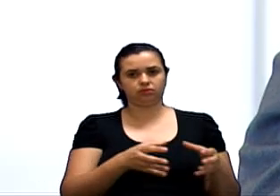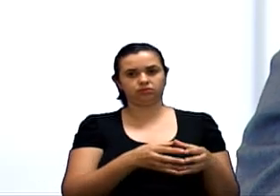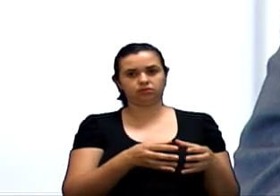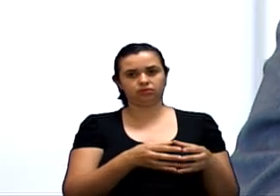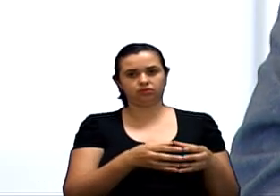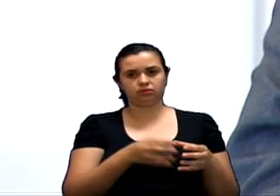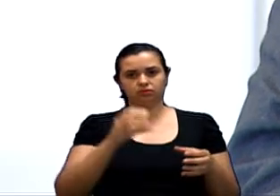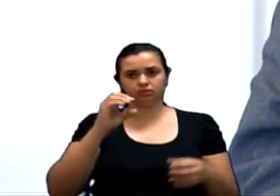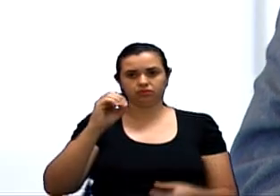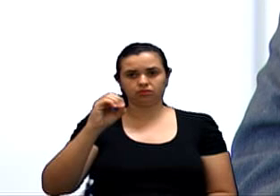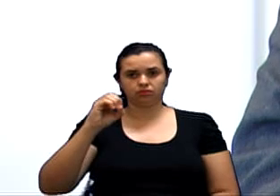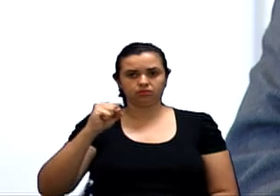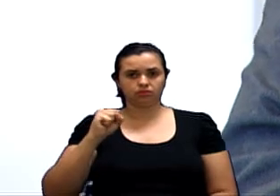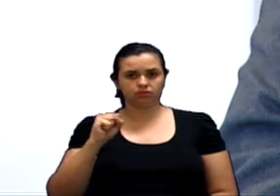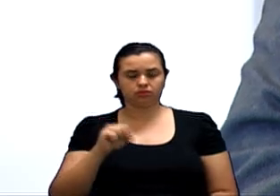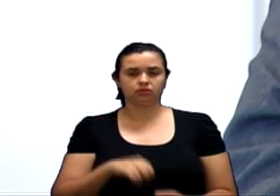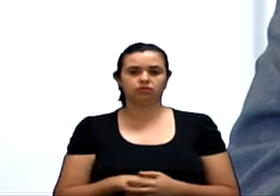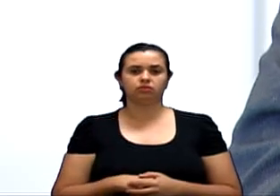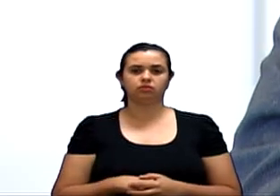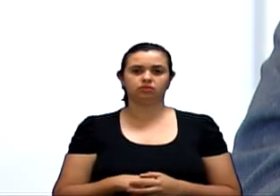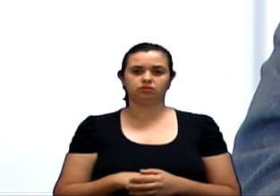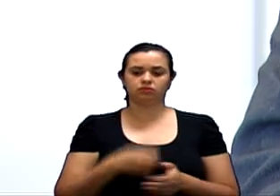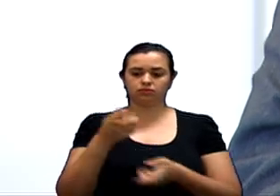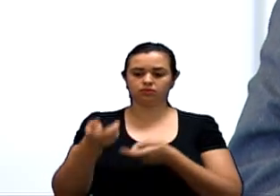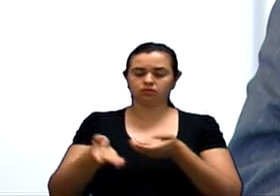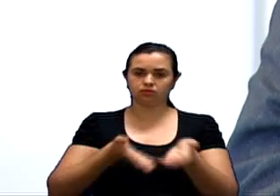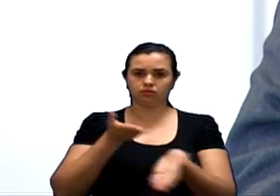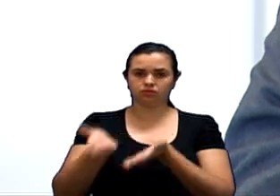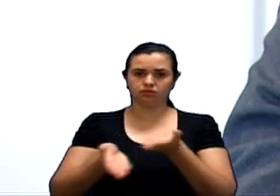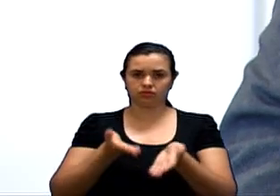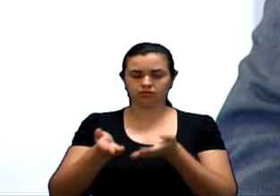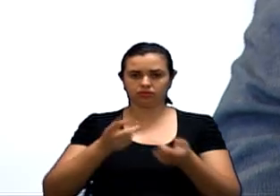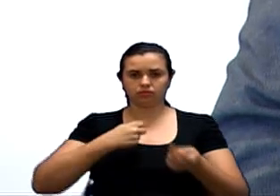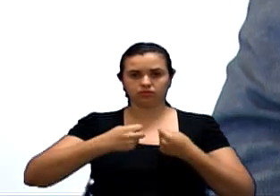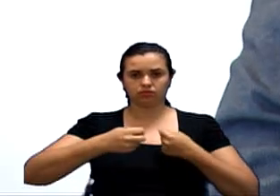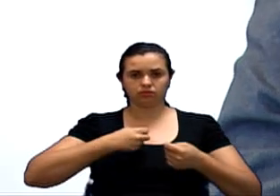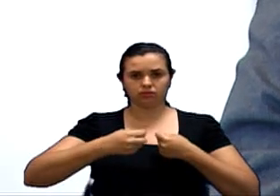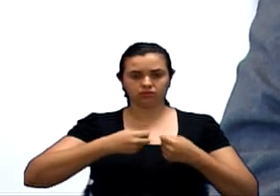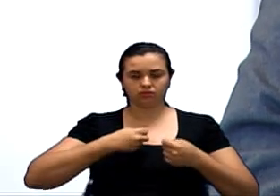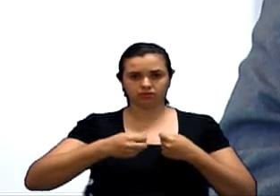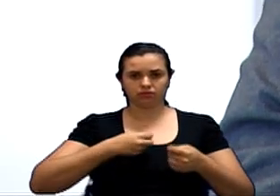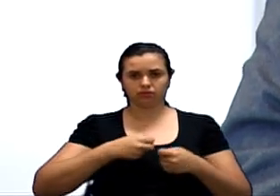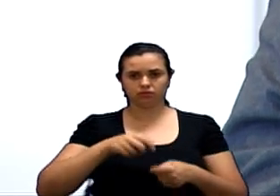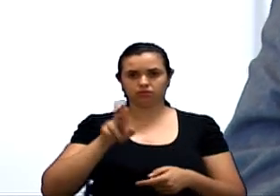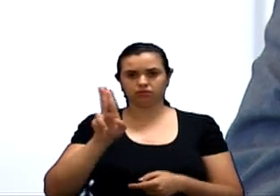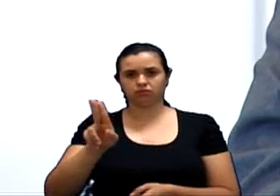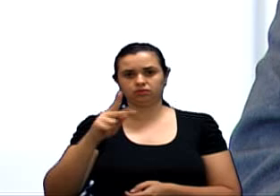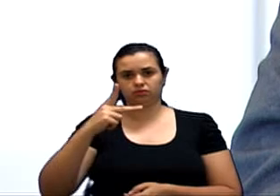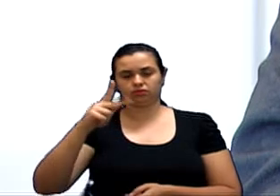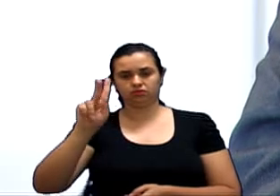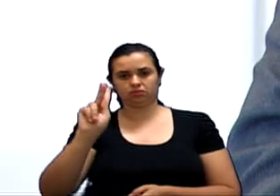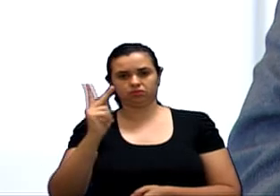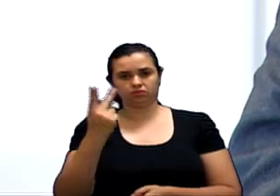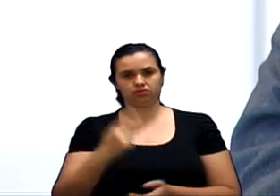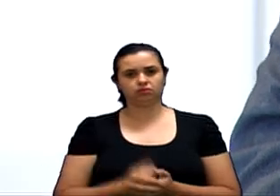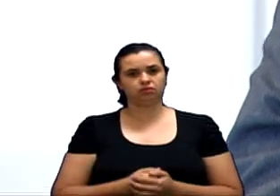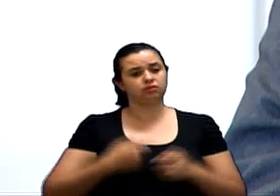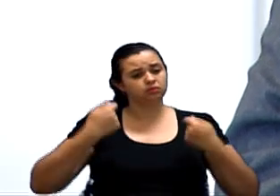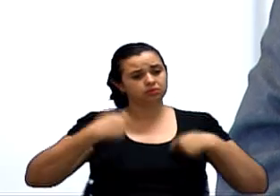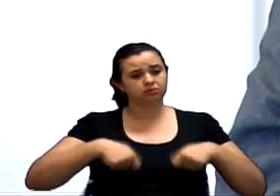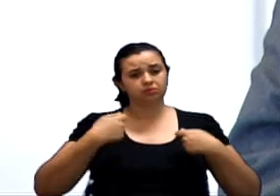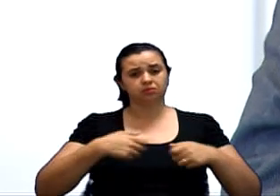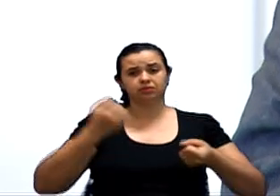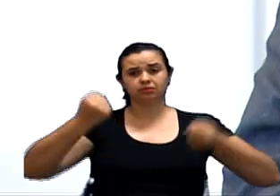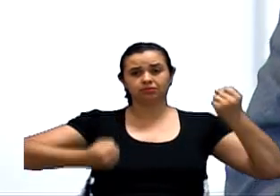ser a gestora da UPH, ela tem que ter a obrigação de ter ambulância fixa. Quando que a gente vai terminar com isso aí? Sensacional. Tem que